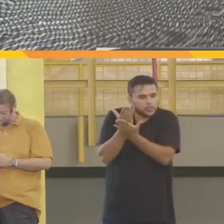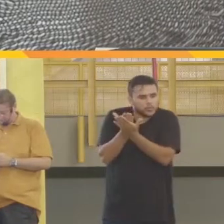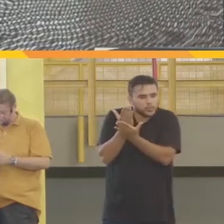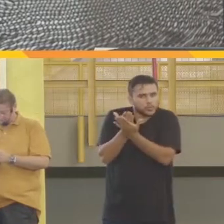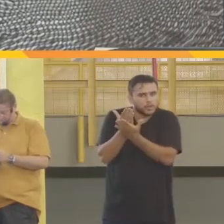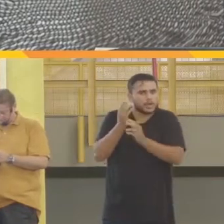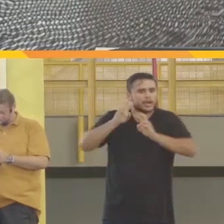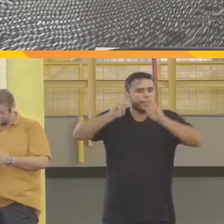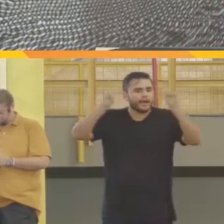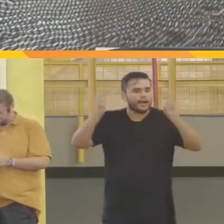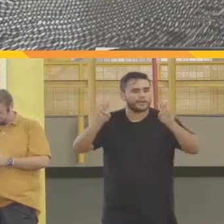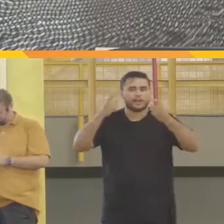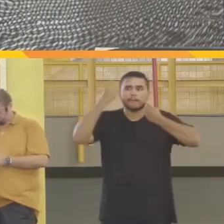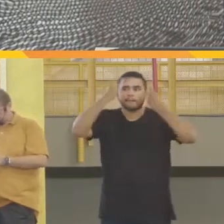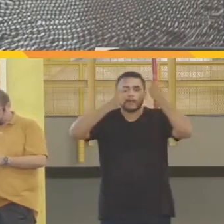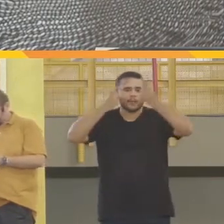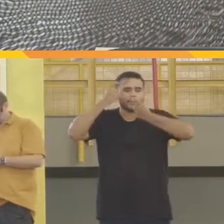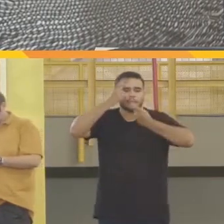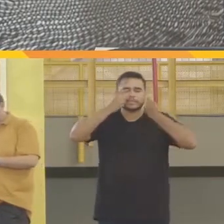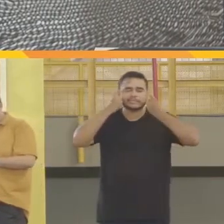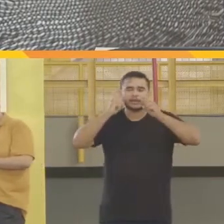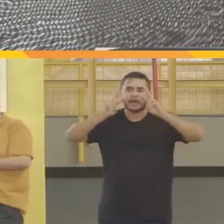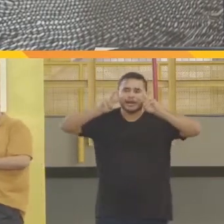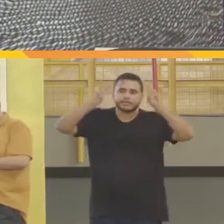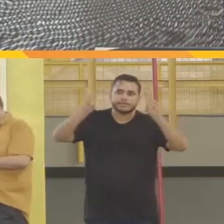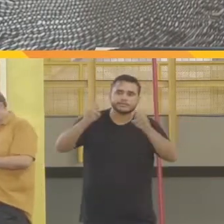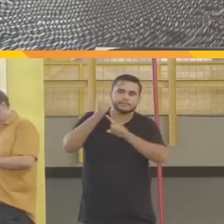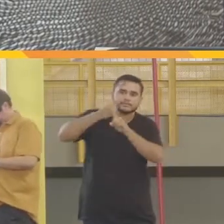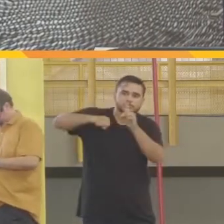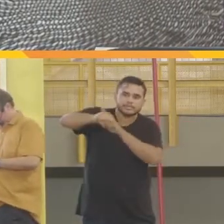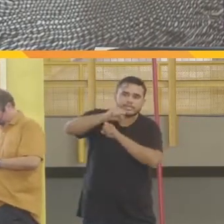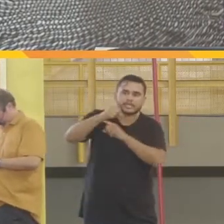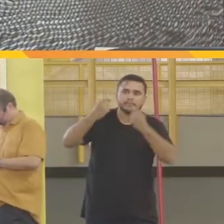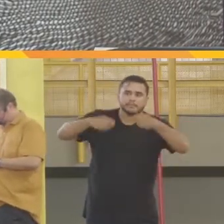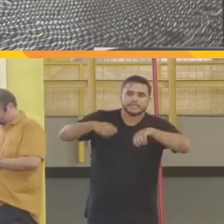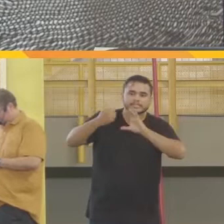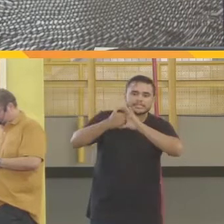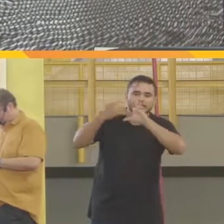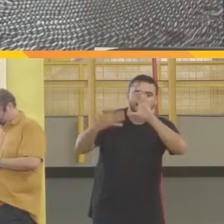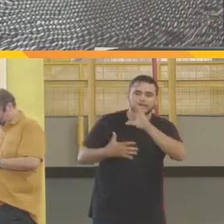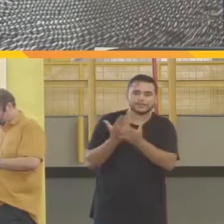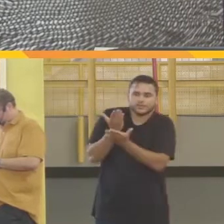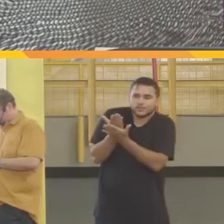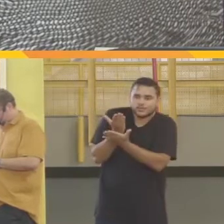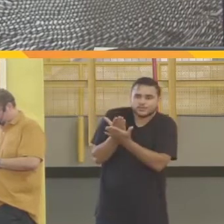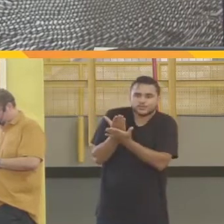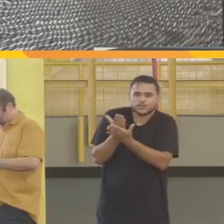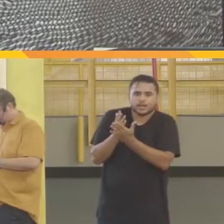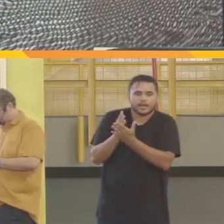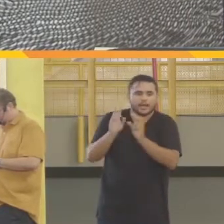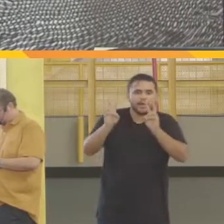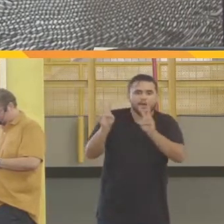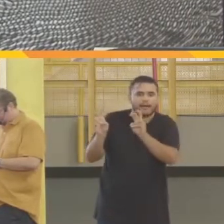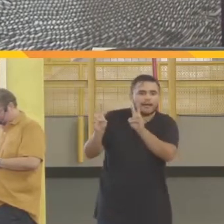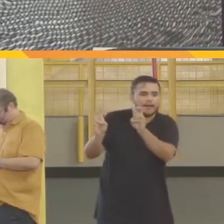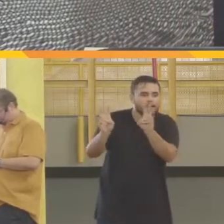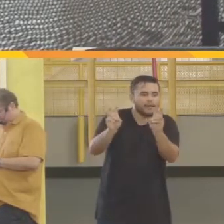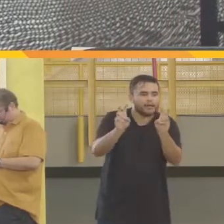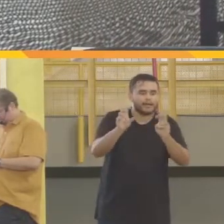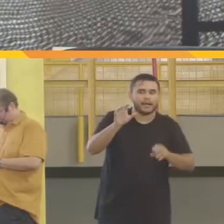preocupações sociais elas tenham surgido somente nesse momento. É importante destacarmos que mesmo